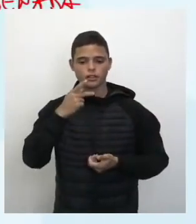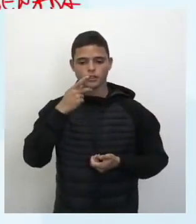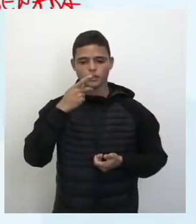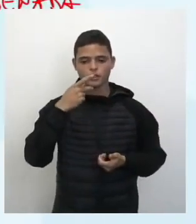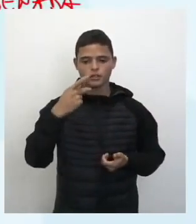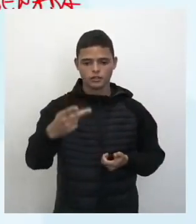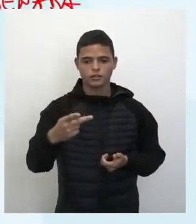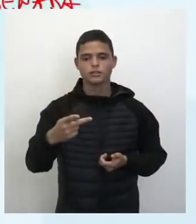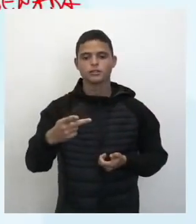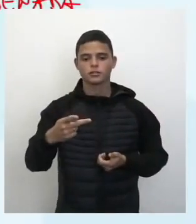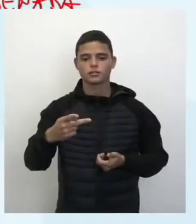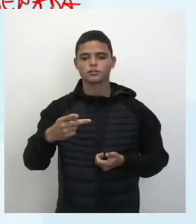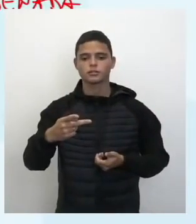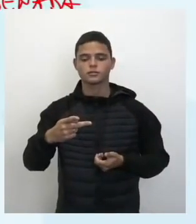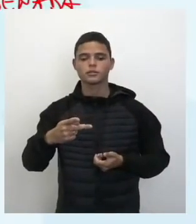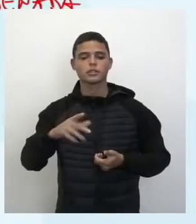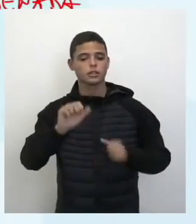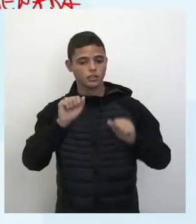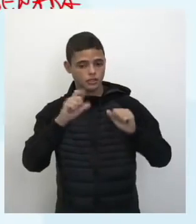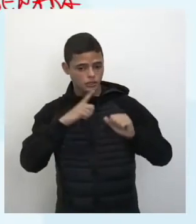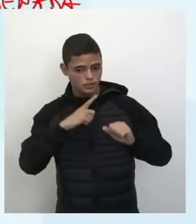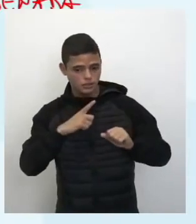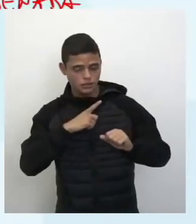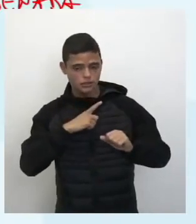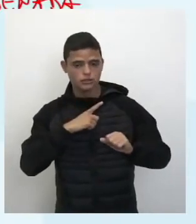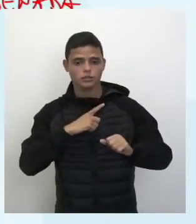do que a gente vai ter a outra oração,